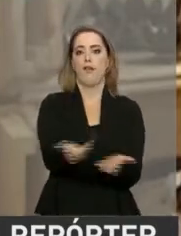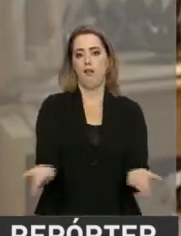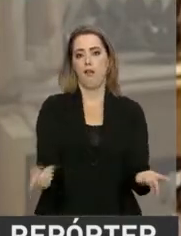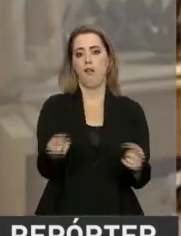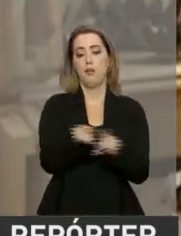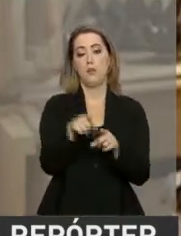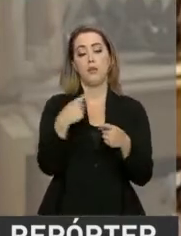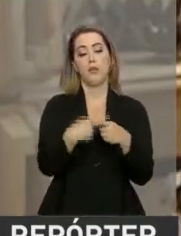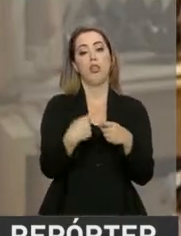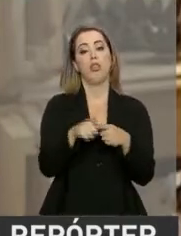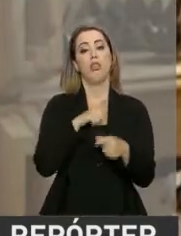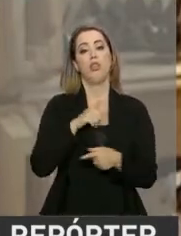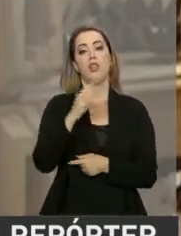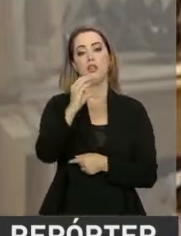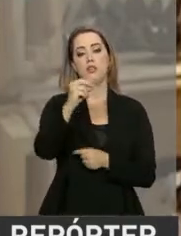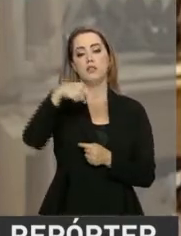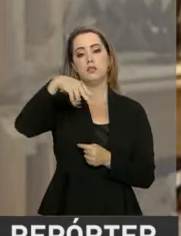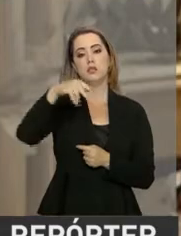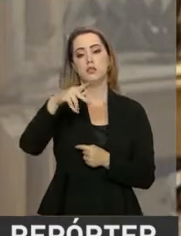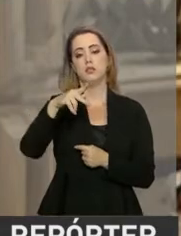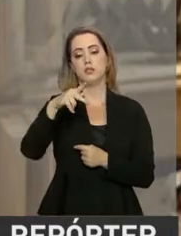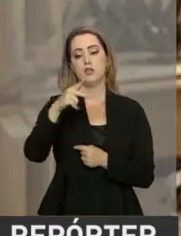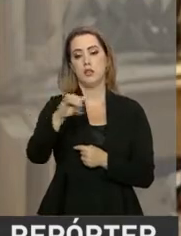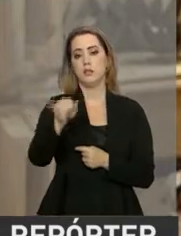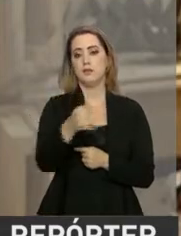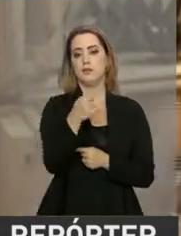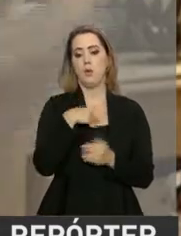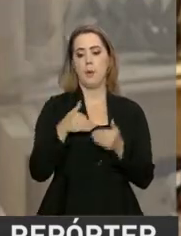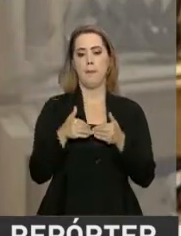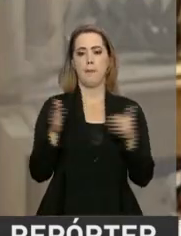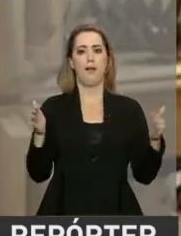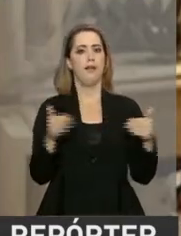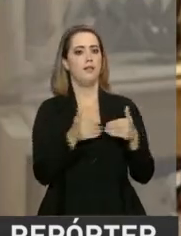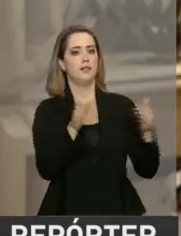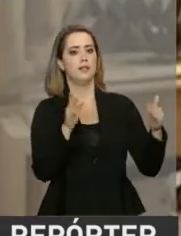Você tendo CNPJ, você abre as portas para muitas outras coisas.